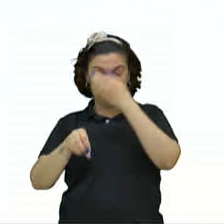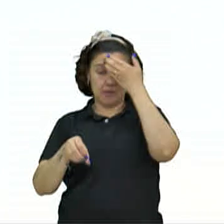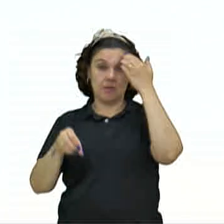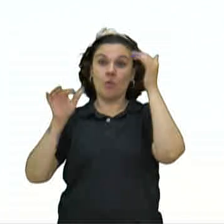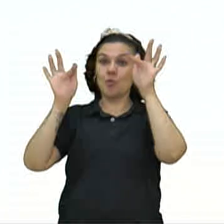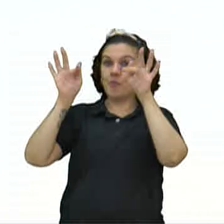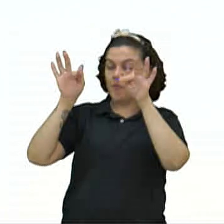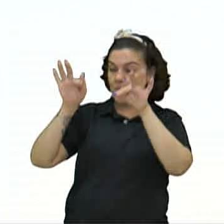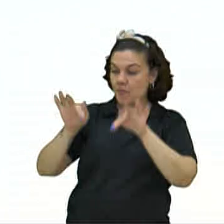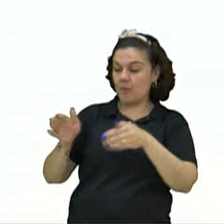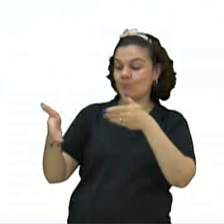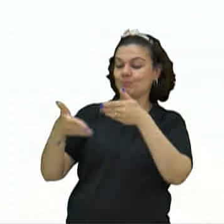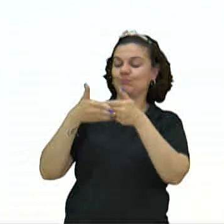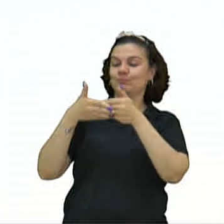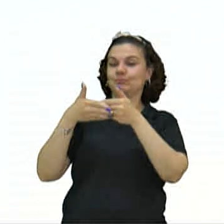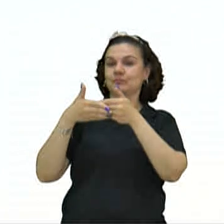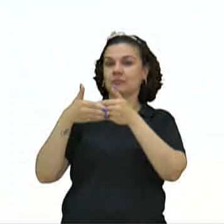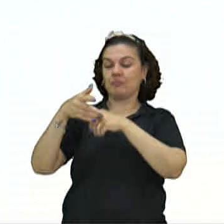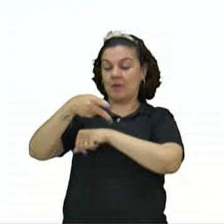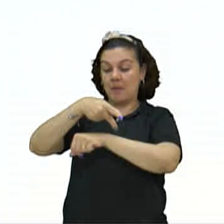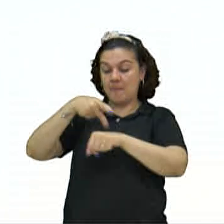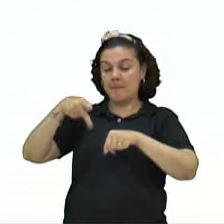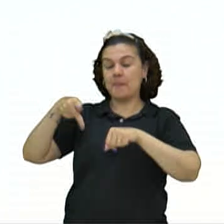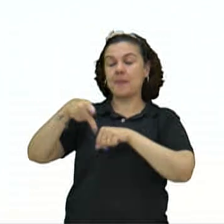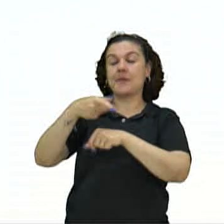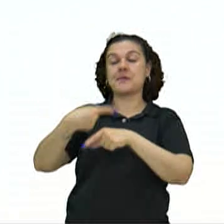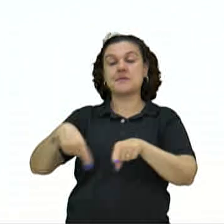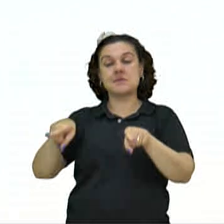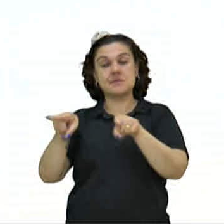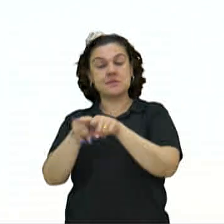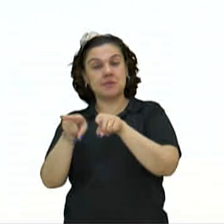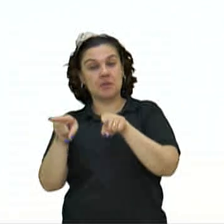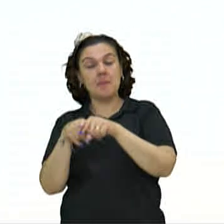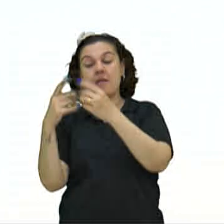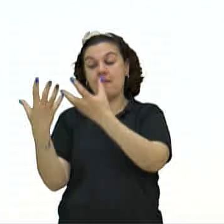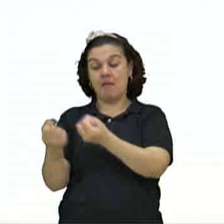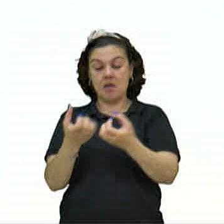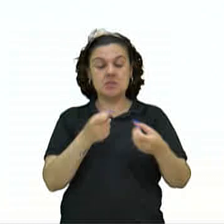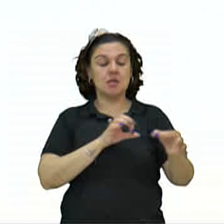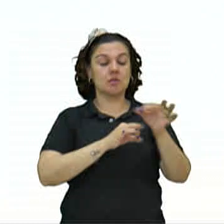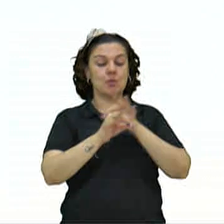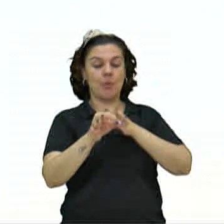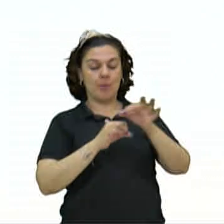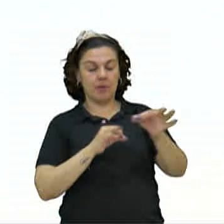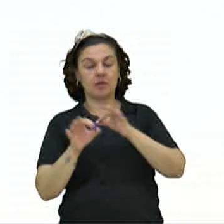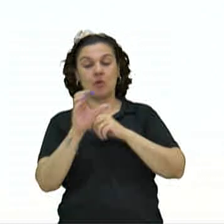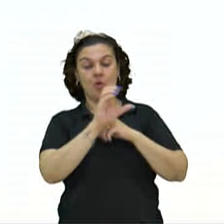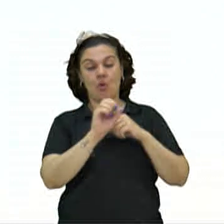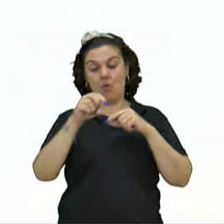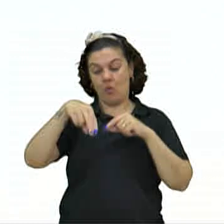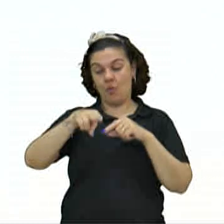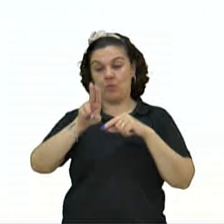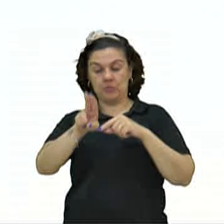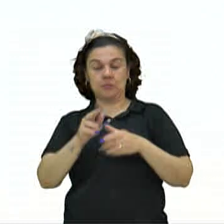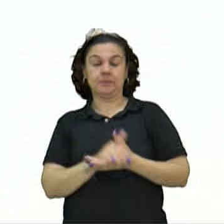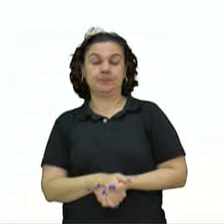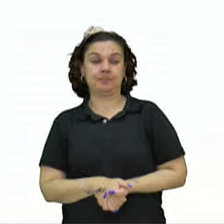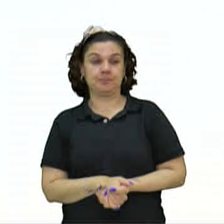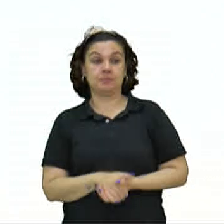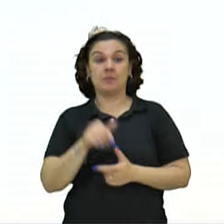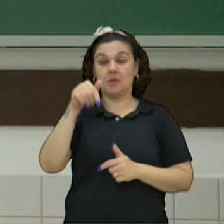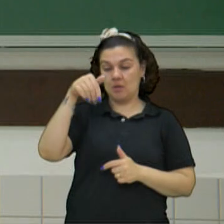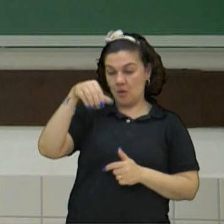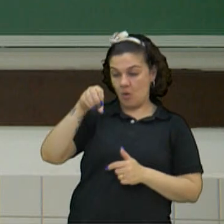o fim do embargo comercial aos países e a sua aceitação na Organização das Nações Unidas, na ONU. A